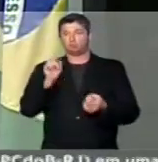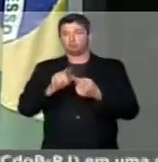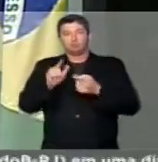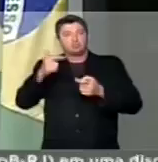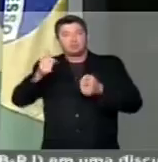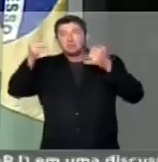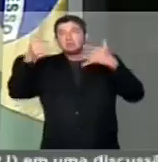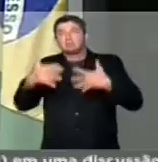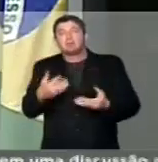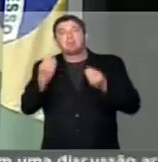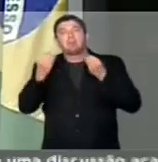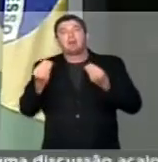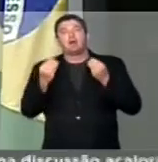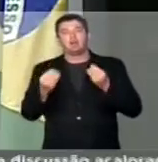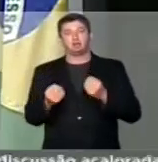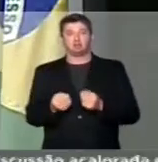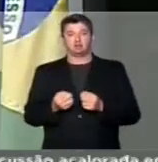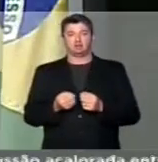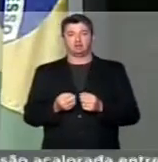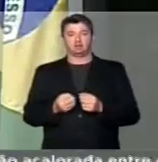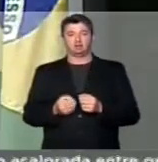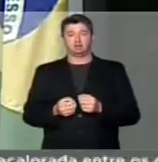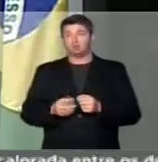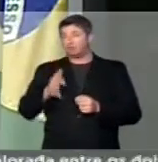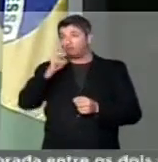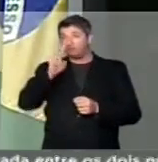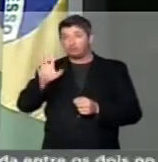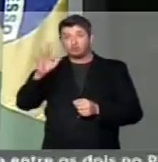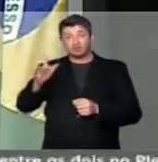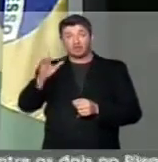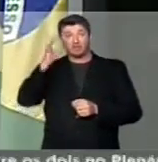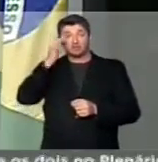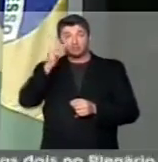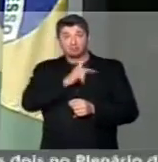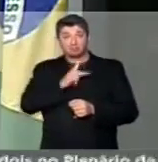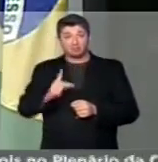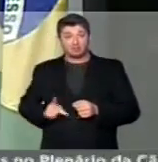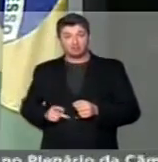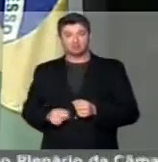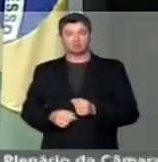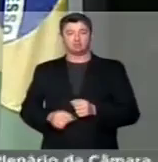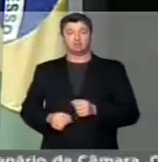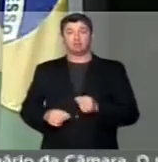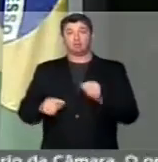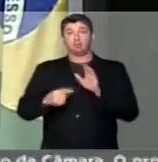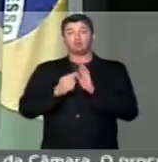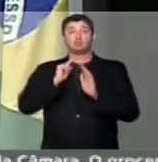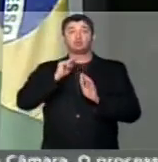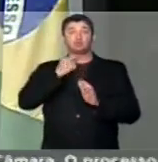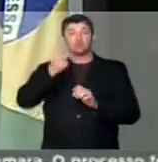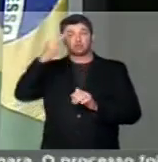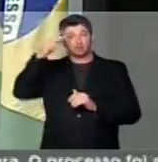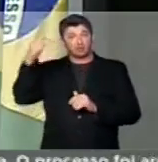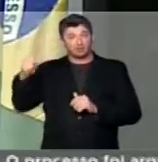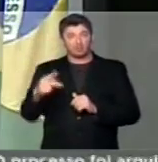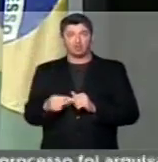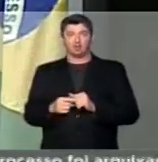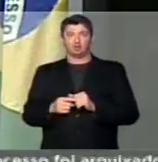motivos que justifiquem. Acabaram de assistir a presidente marcando a sua biografia, a sua